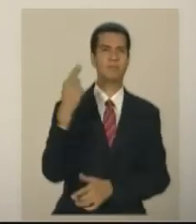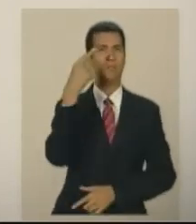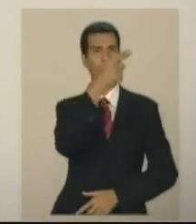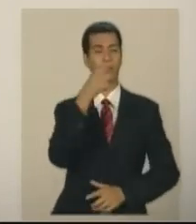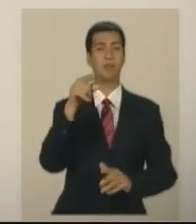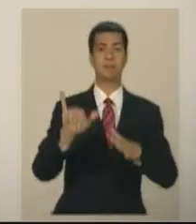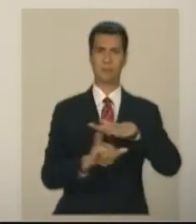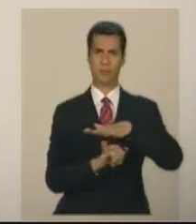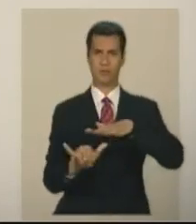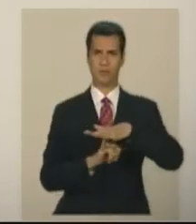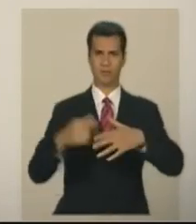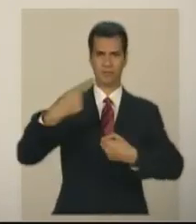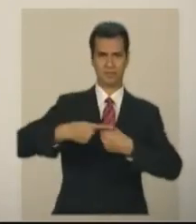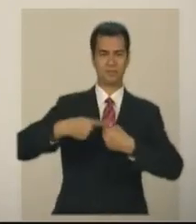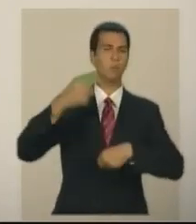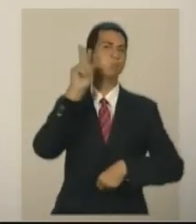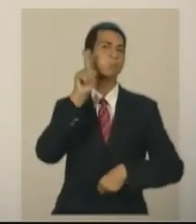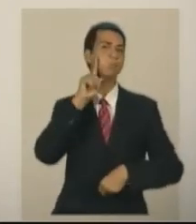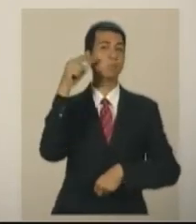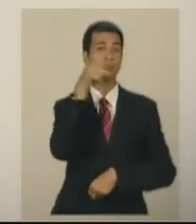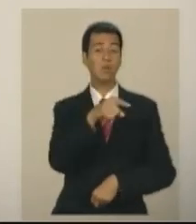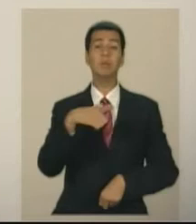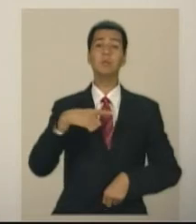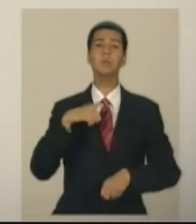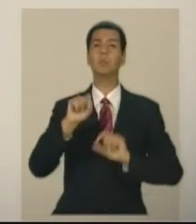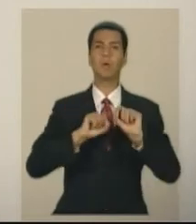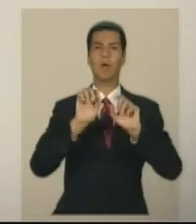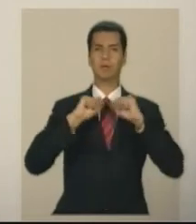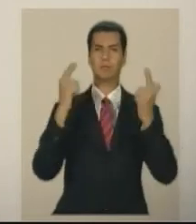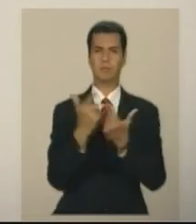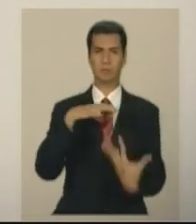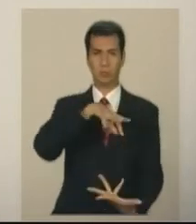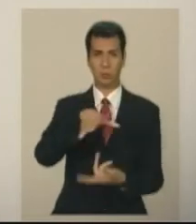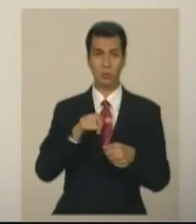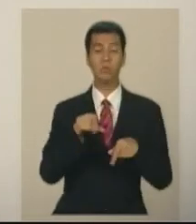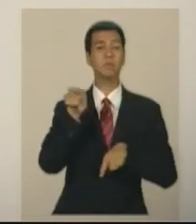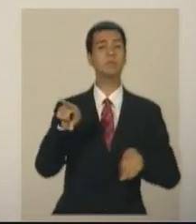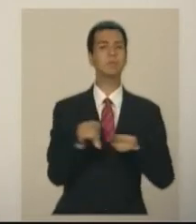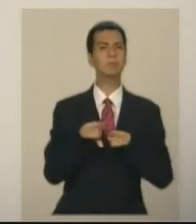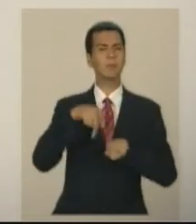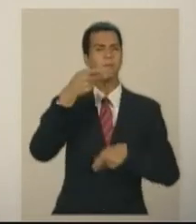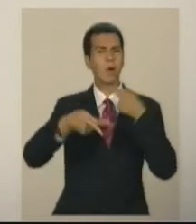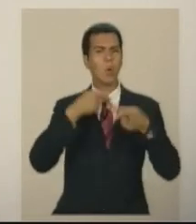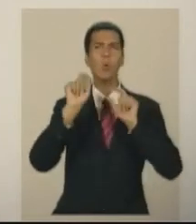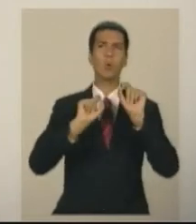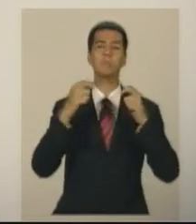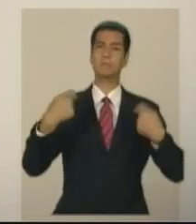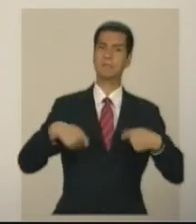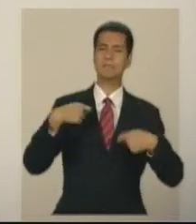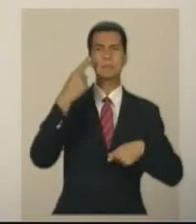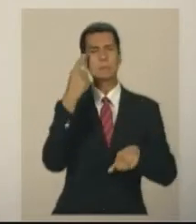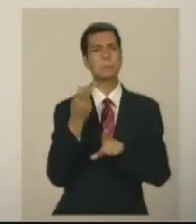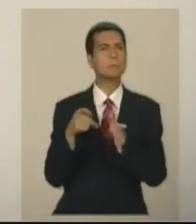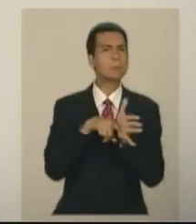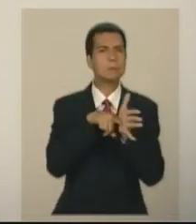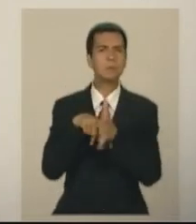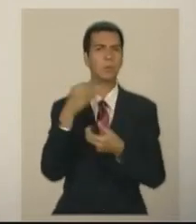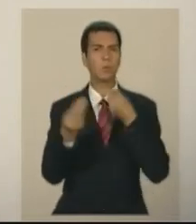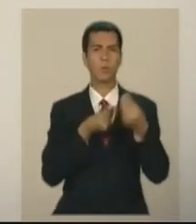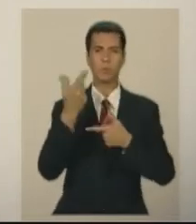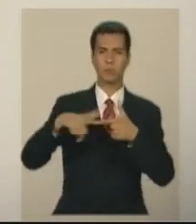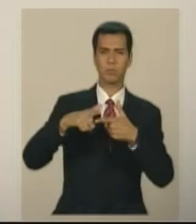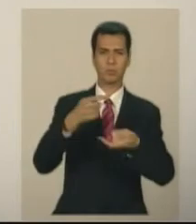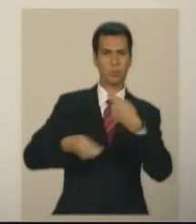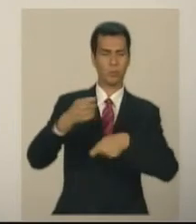discurso aciona enfatizou a necessidade de se buscar uma saída para a crise econômica internacional como a senhora avalia esse momento olha